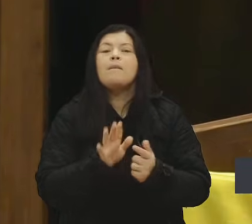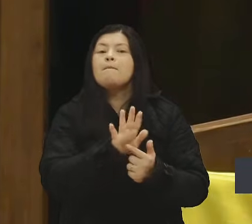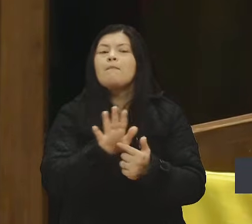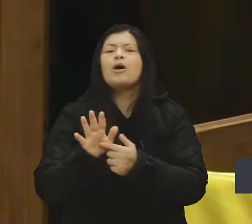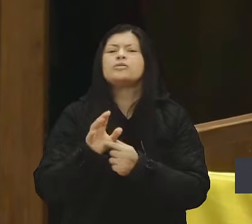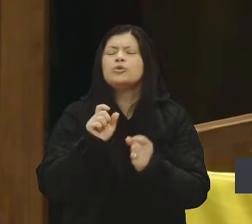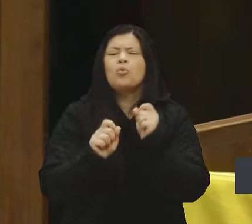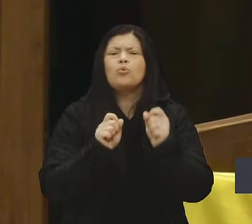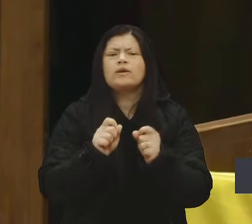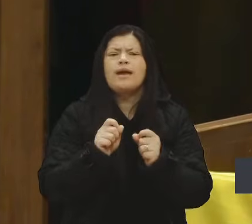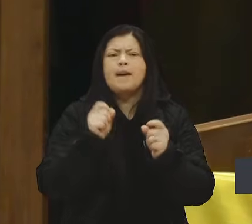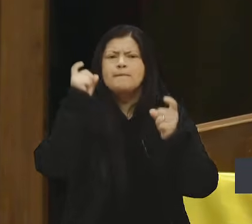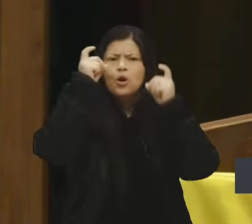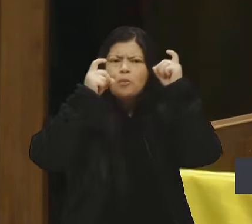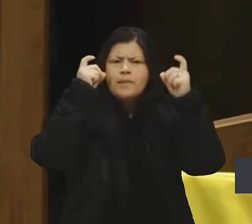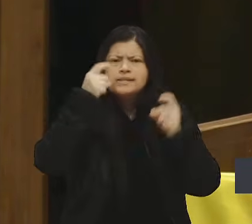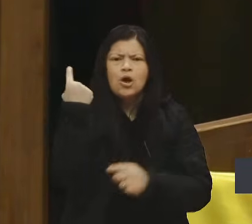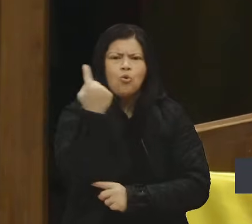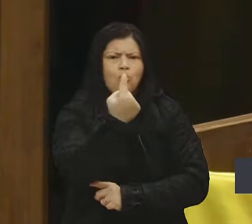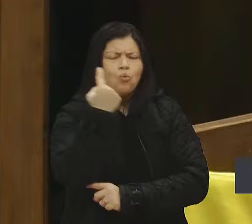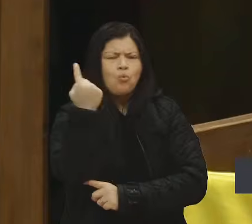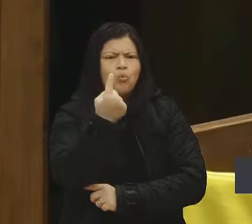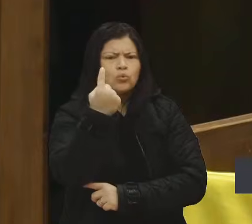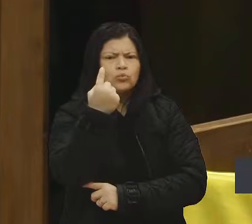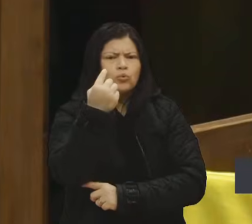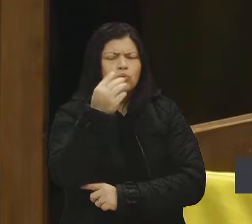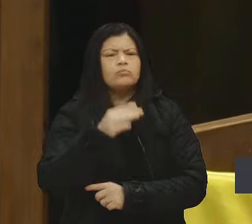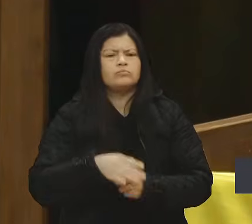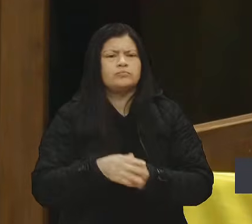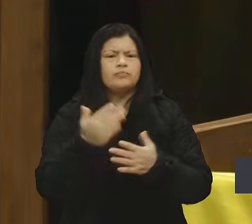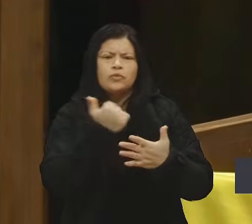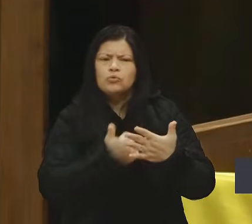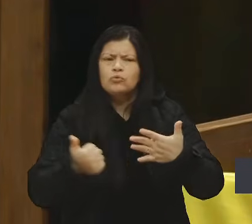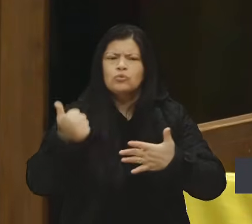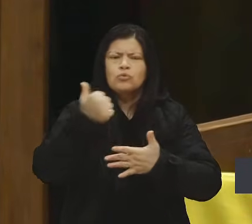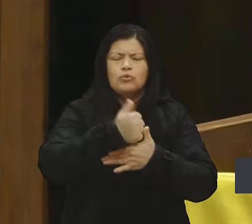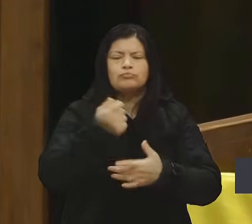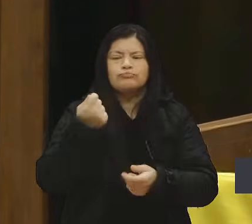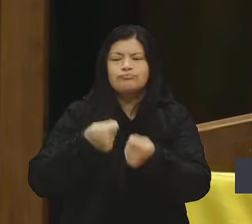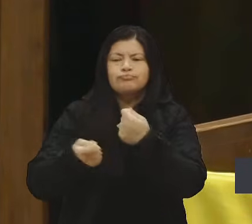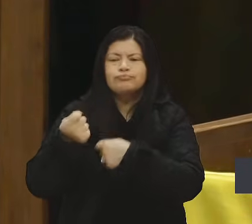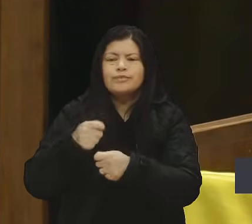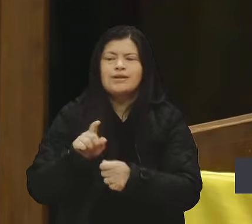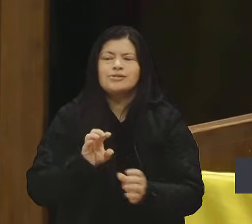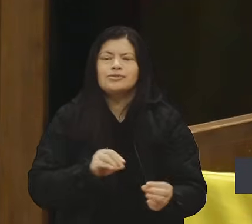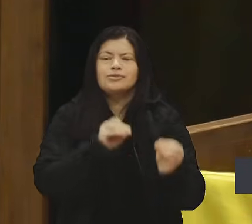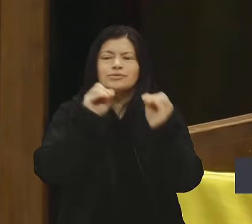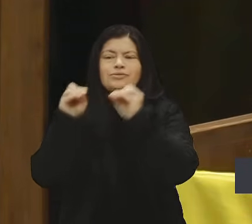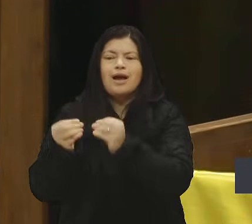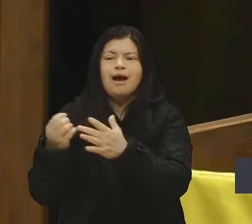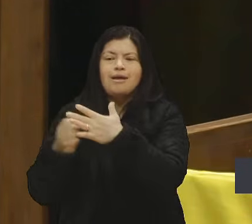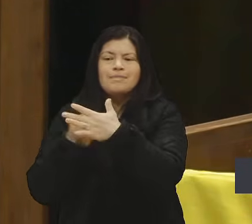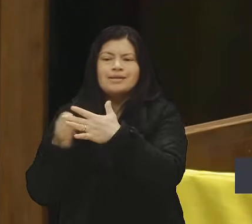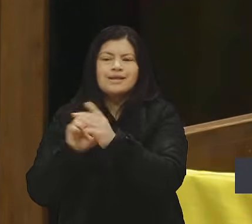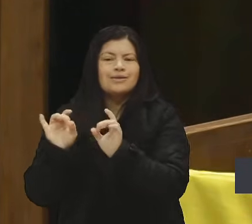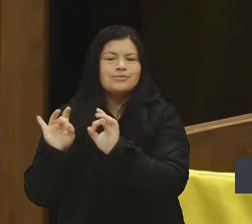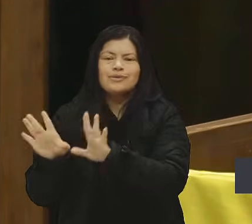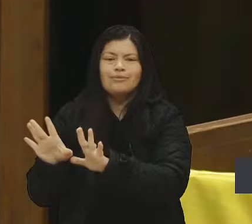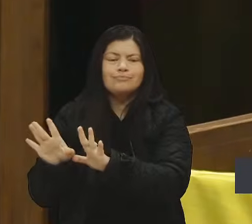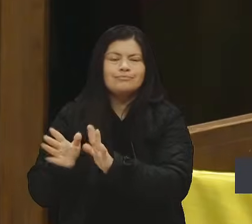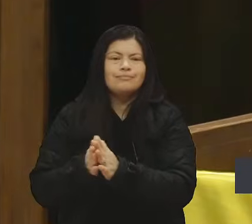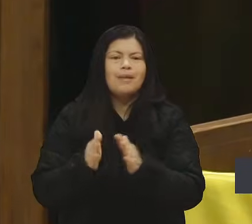A preocupação é única e exclusivamente em dar lucro para empresário. É essa a intenção das